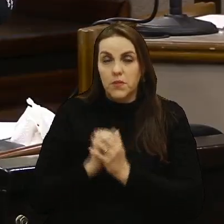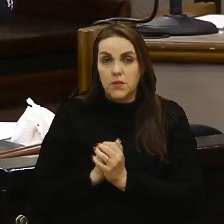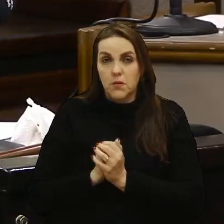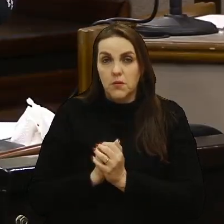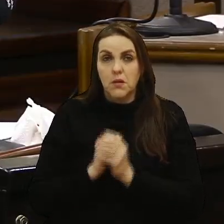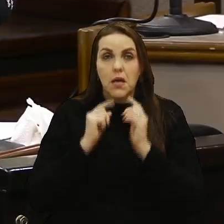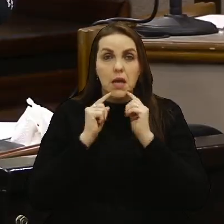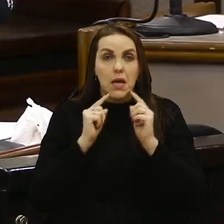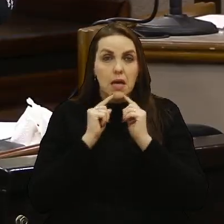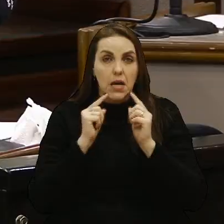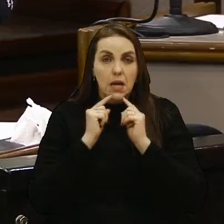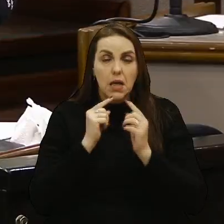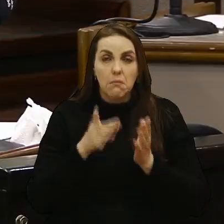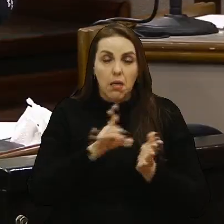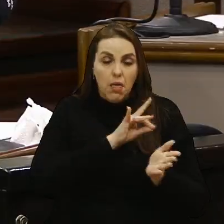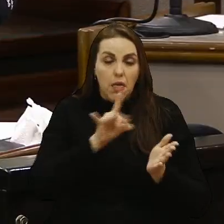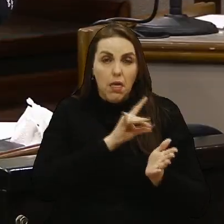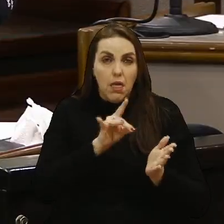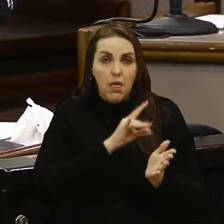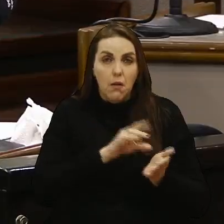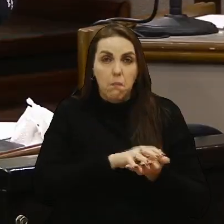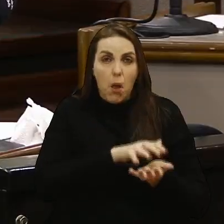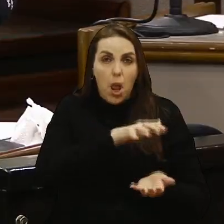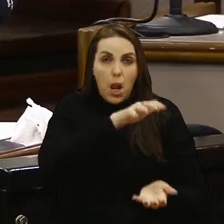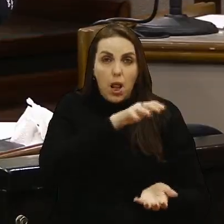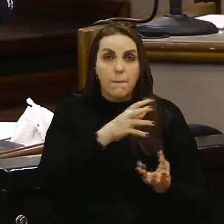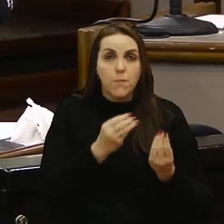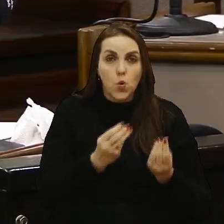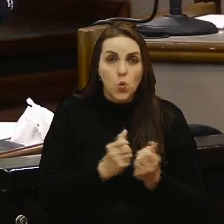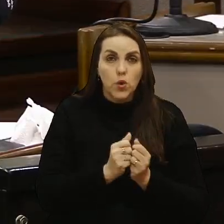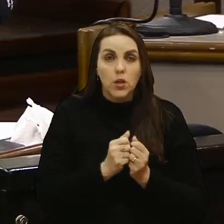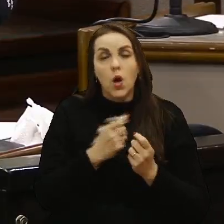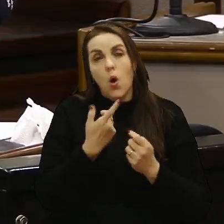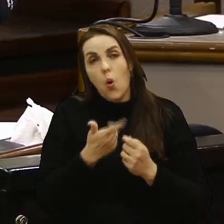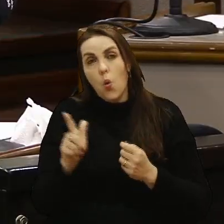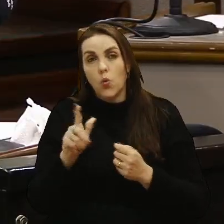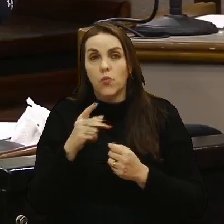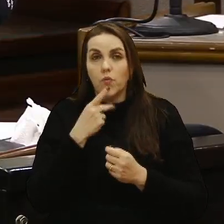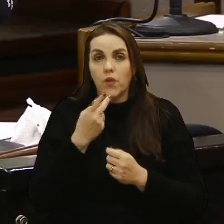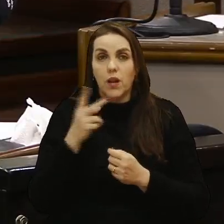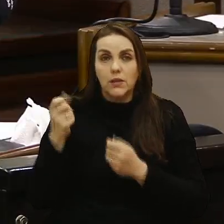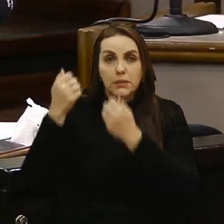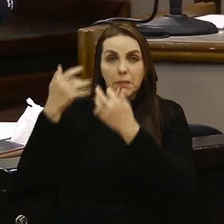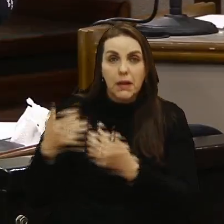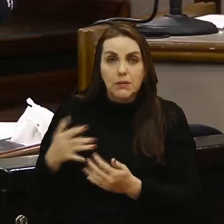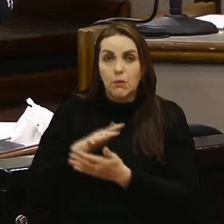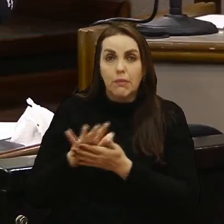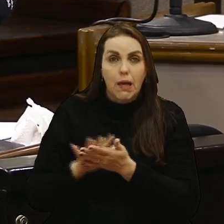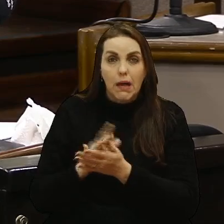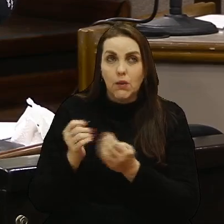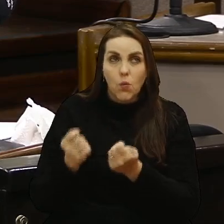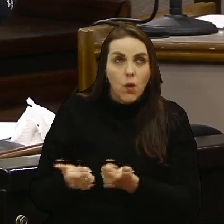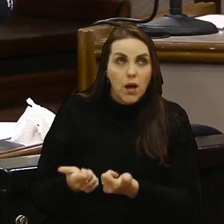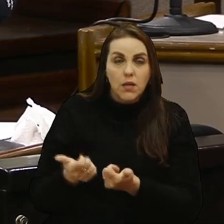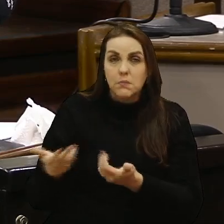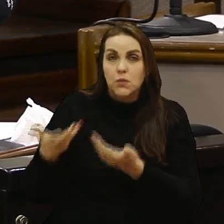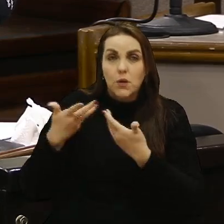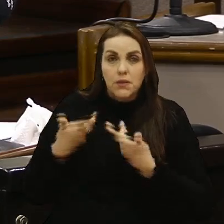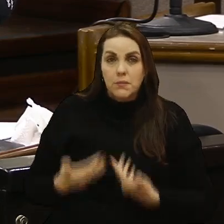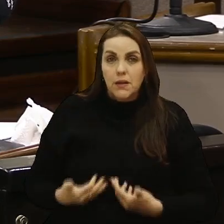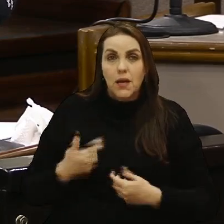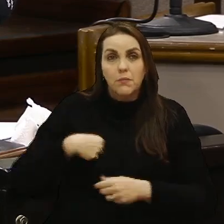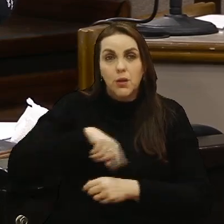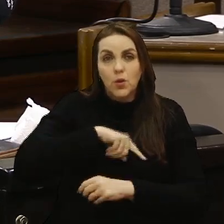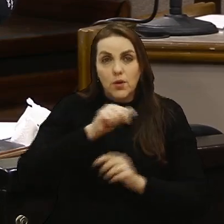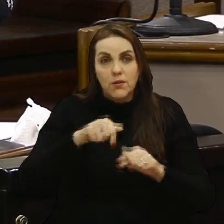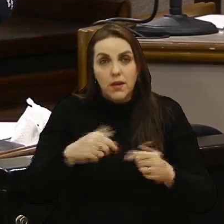vem muitas folhas, outros dizem que não retornam com quase nada de explicação, mas não é colocado aqui. Eu acho